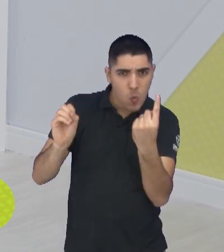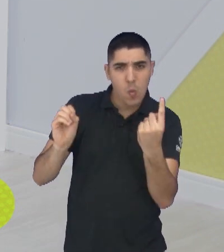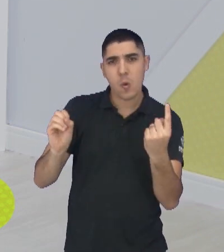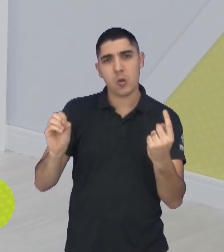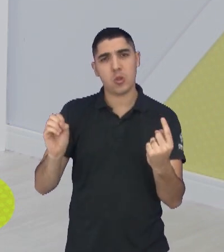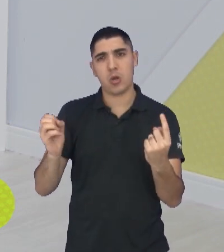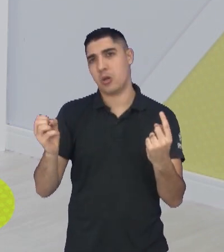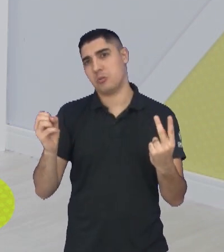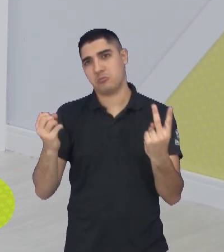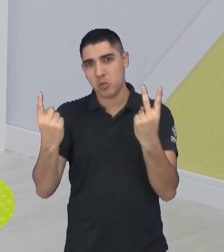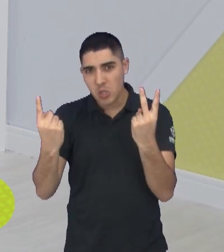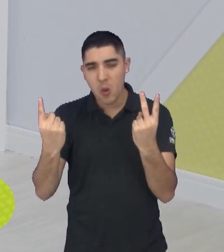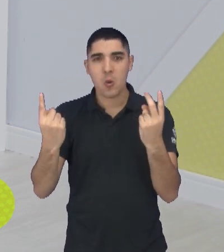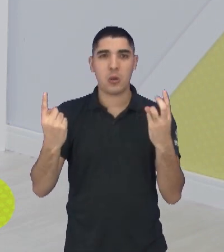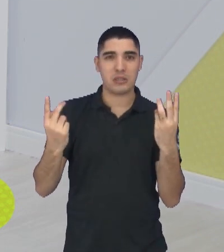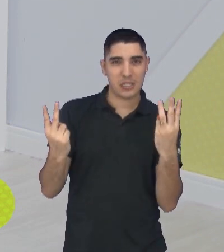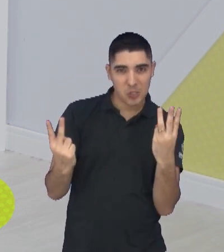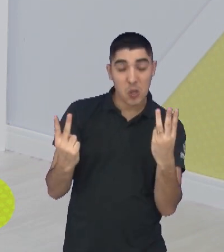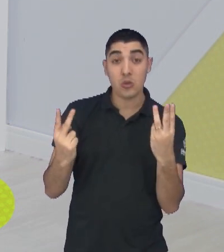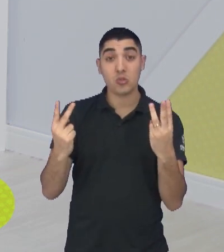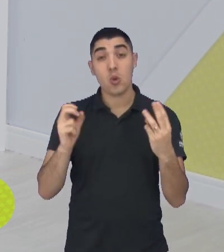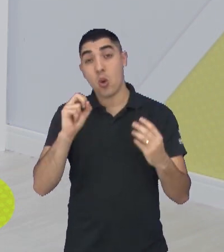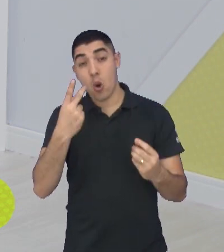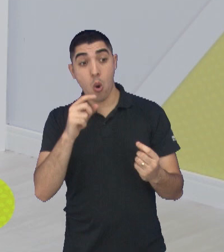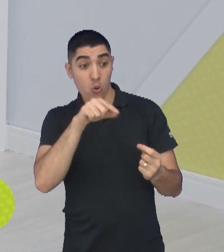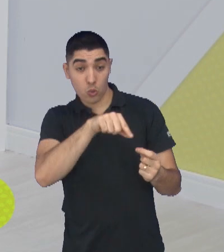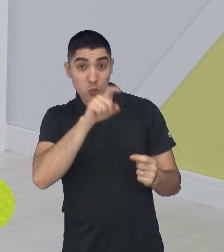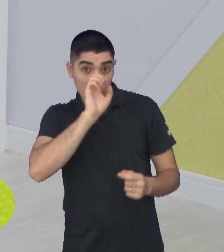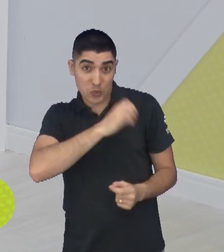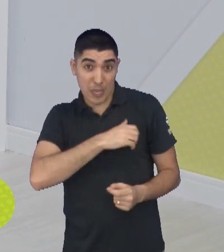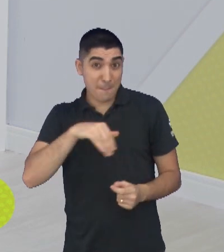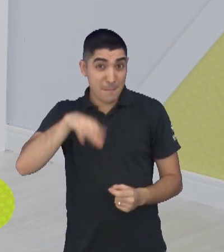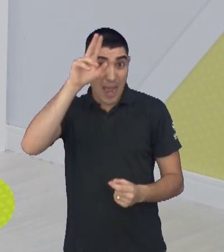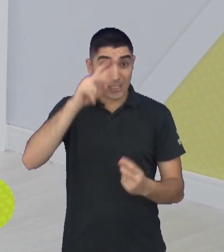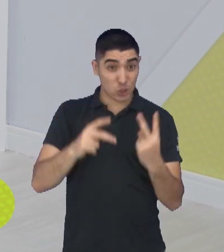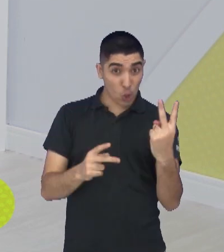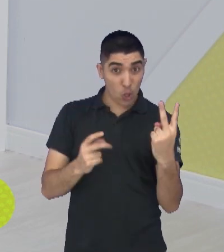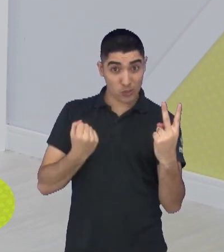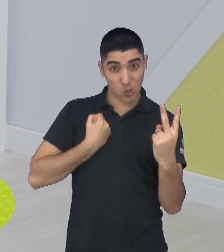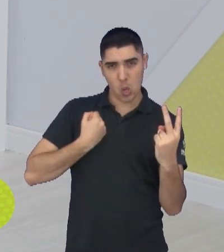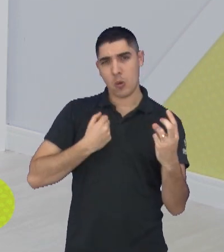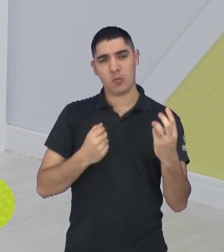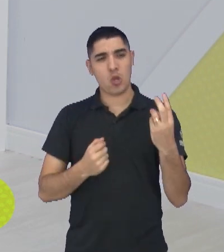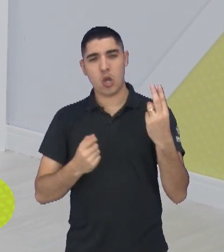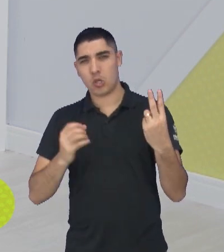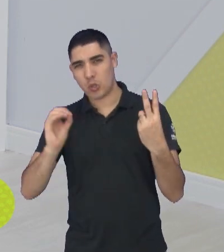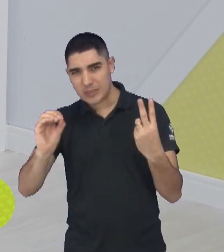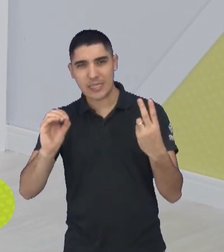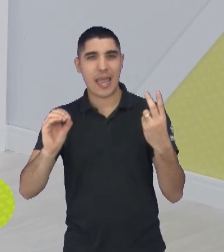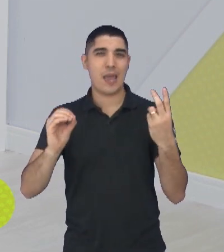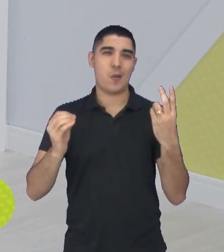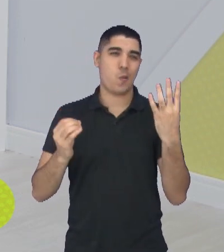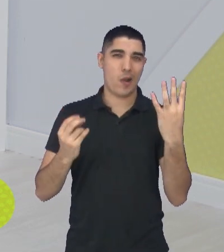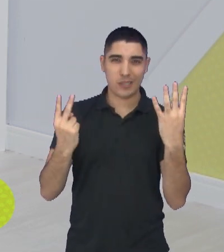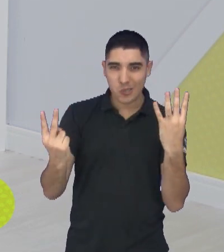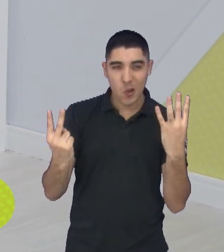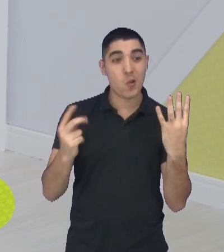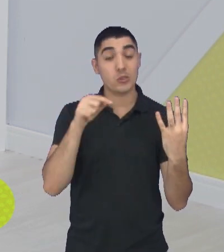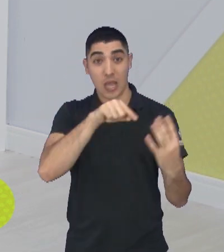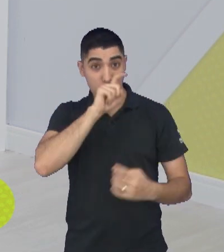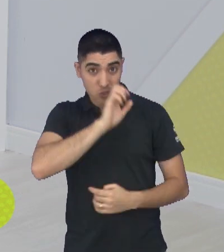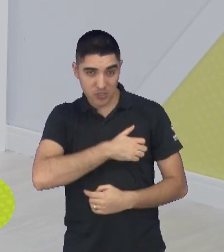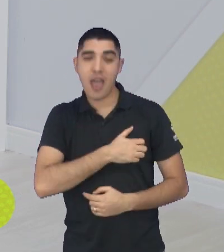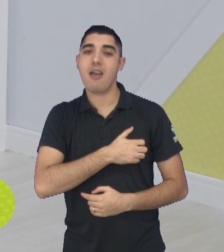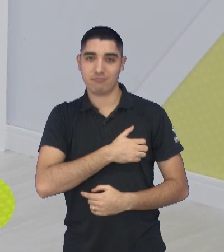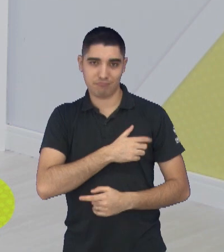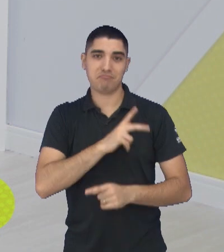3-2, pênaltis, qualquer vitória acima de 2 gols de diferença, 2-0, 3-1, 4-2 e assim por diante, São José campeão